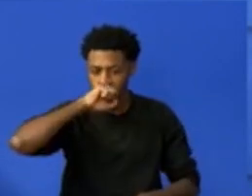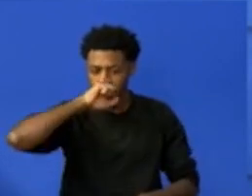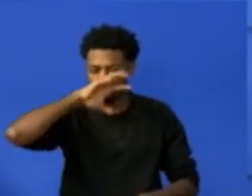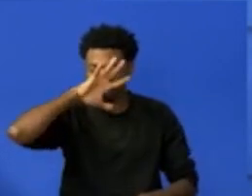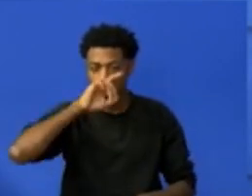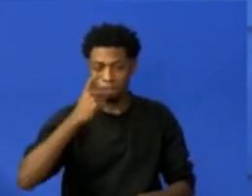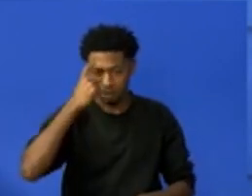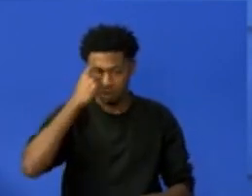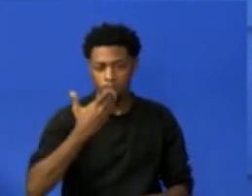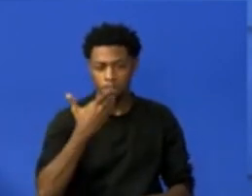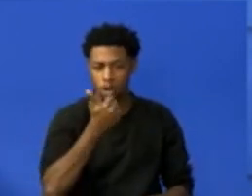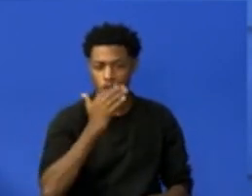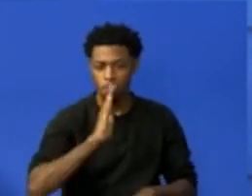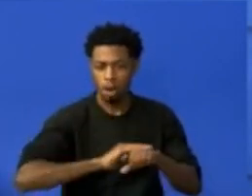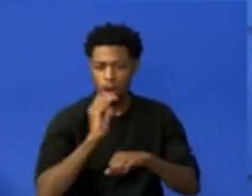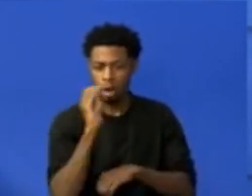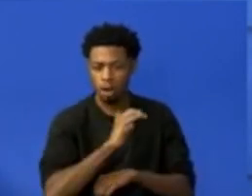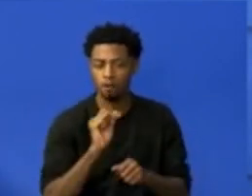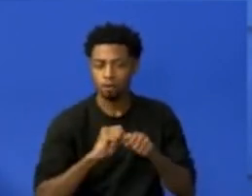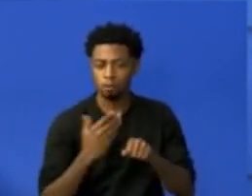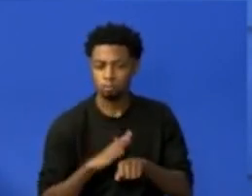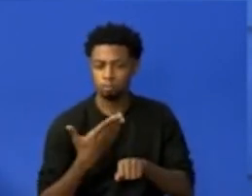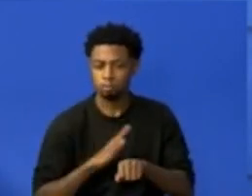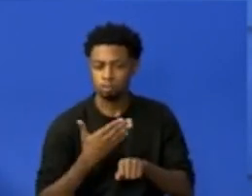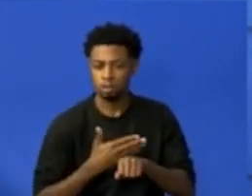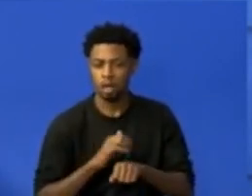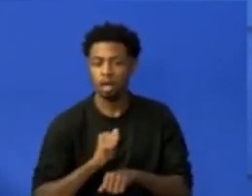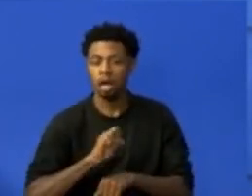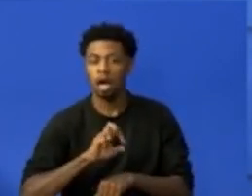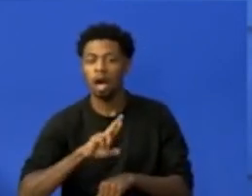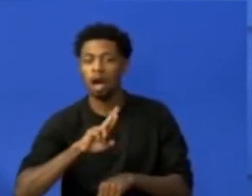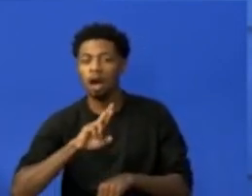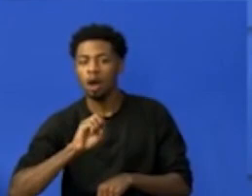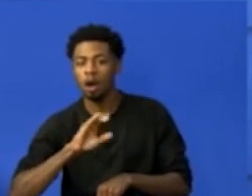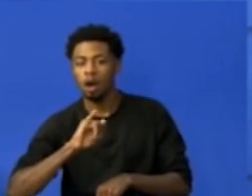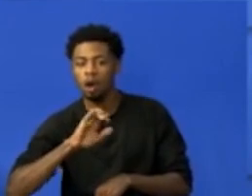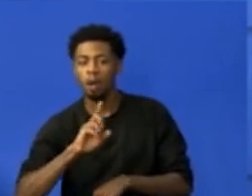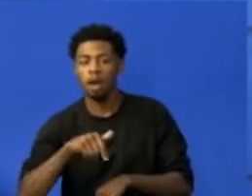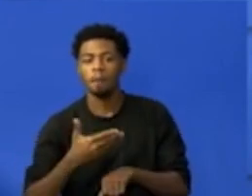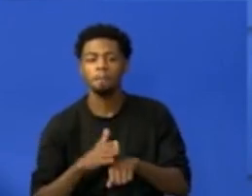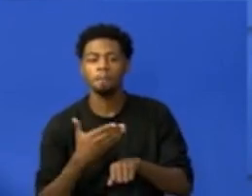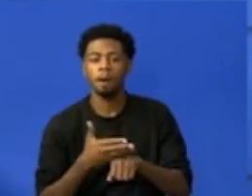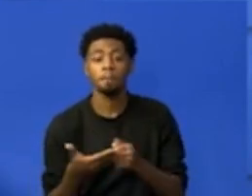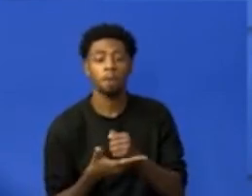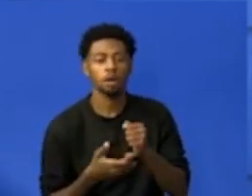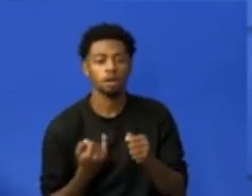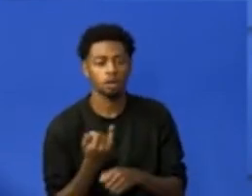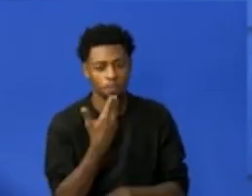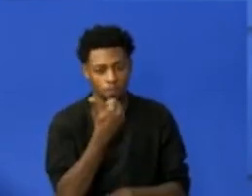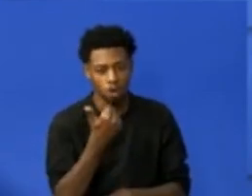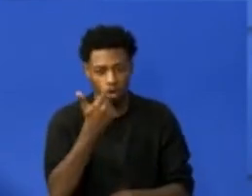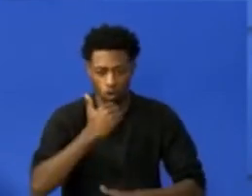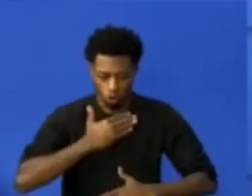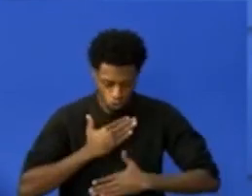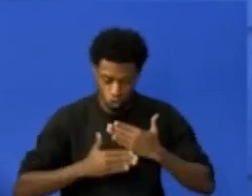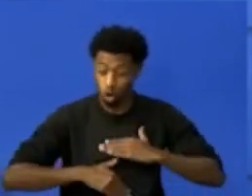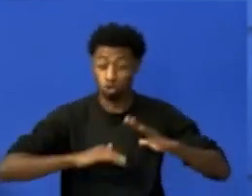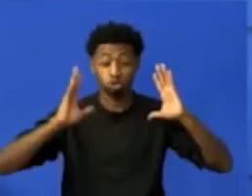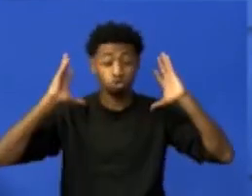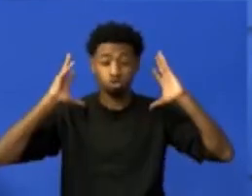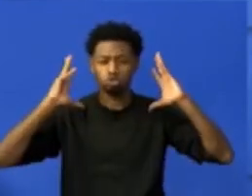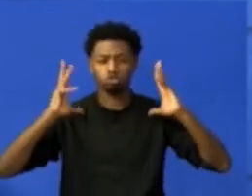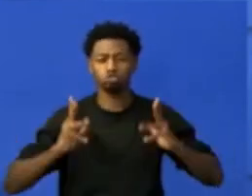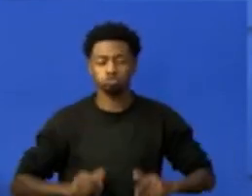consiga pensar melhor. Então, o treinamento aeróbico é um treinamento de base, que acaba melhorando o organismo como um